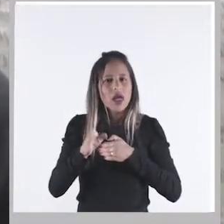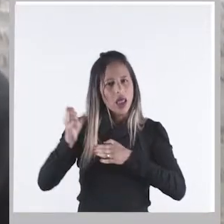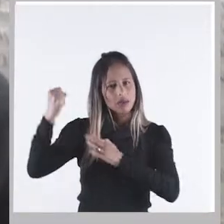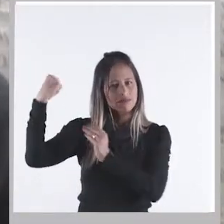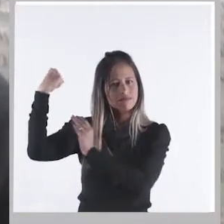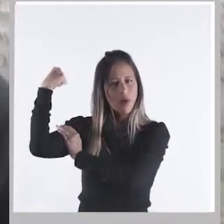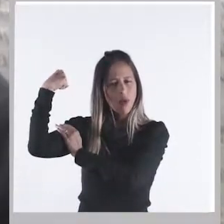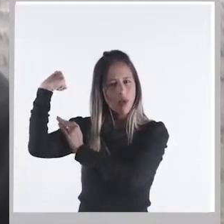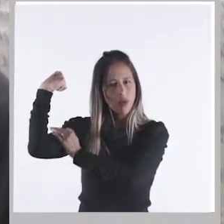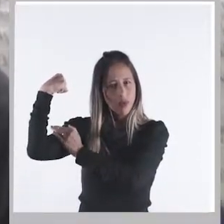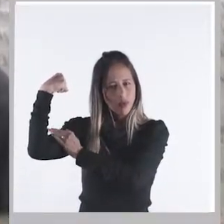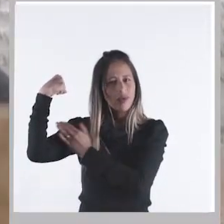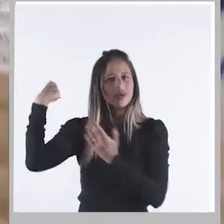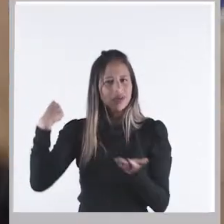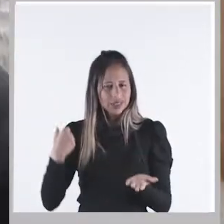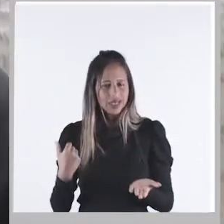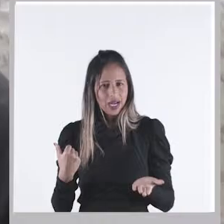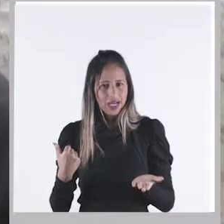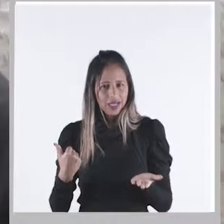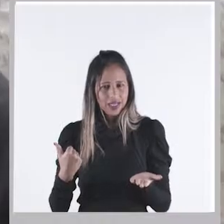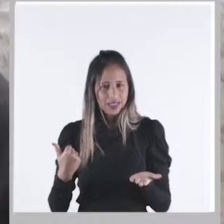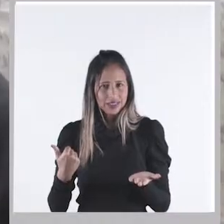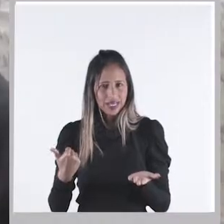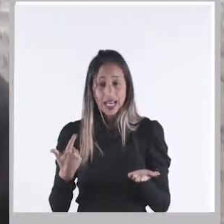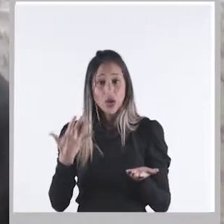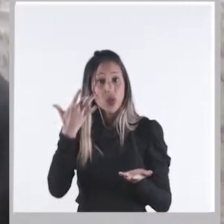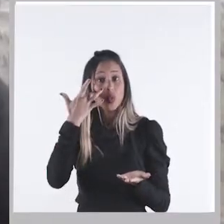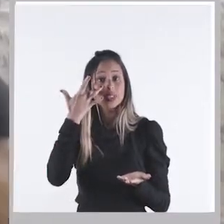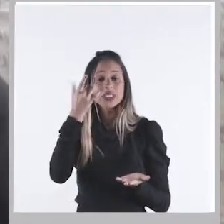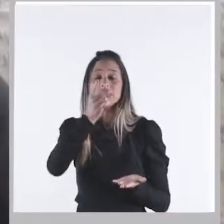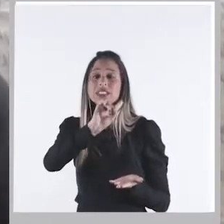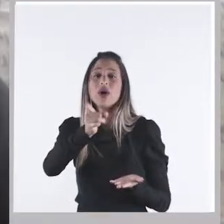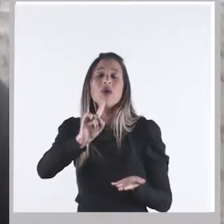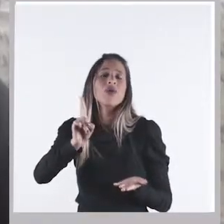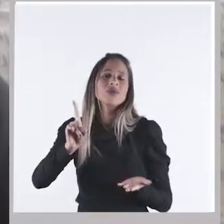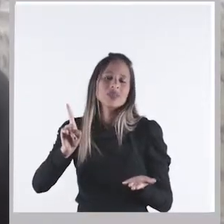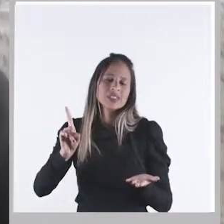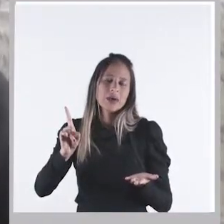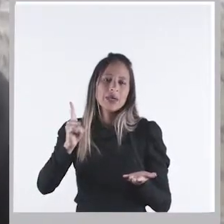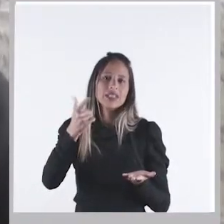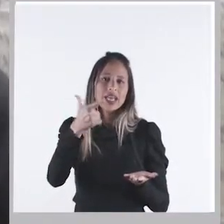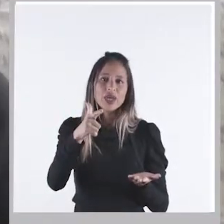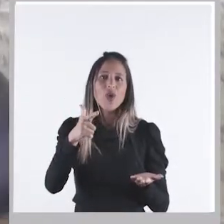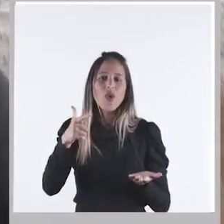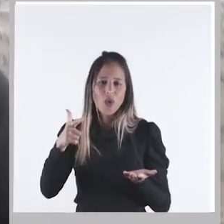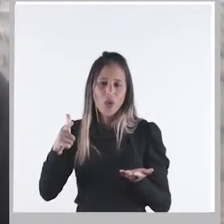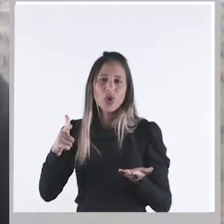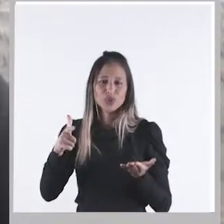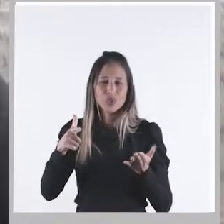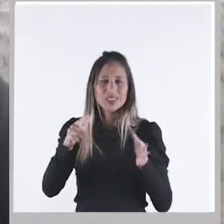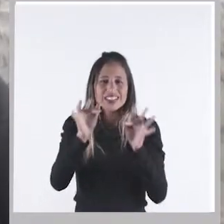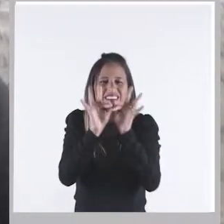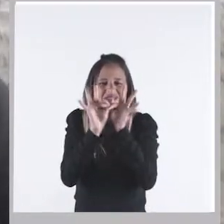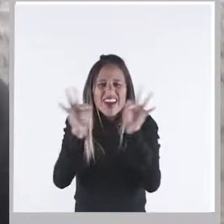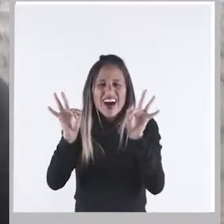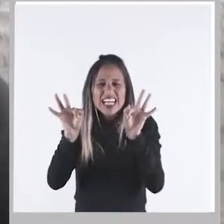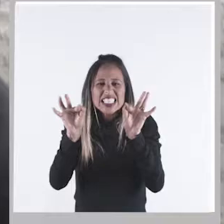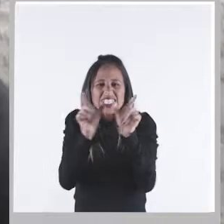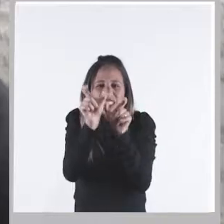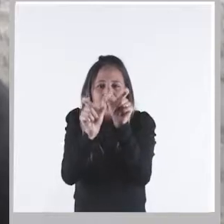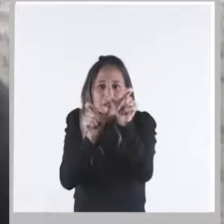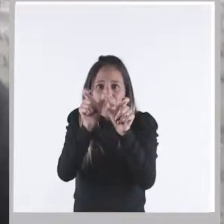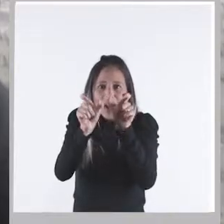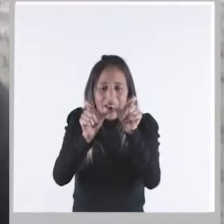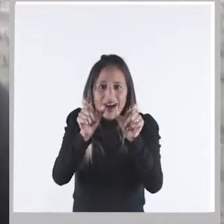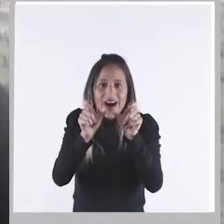empoderada, né? Hoje, na época, eu não sabia nomear isso, né? Hoje a gente tem tem esses termos que